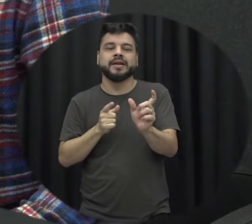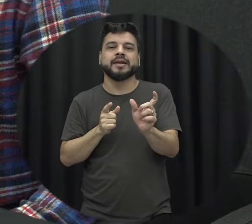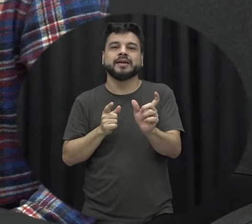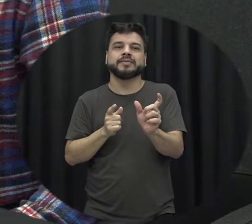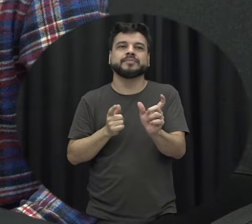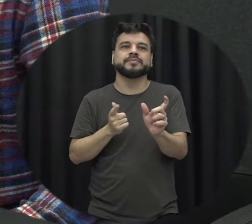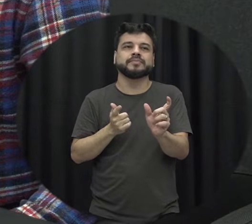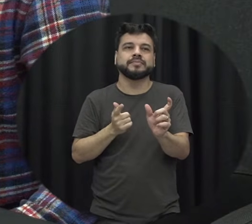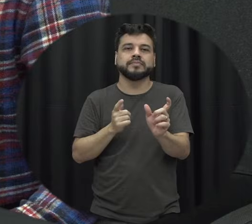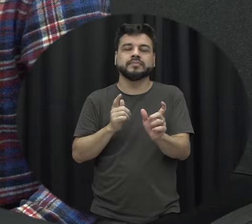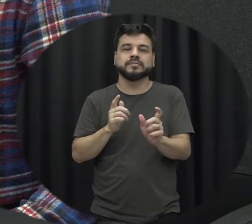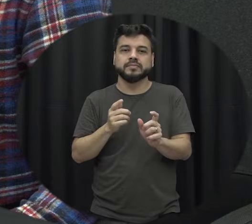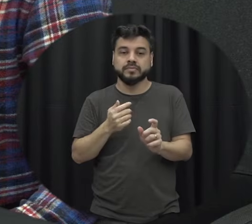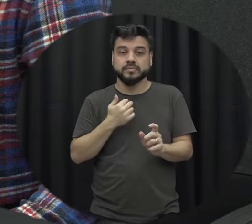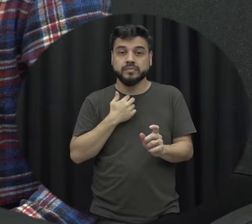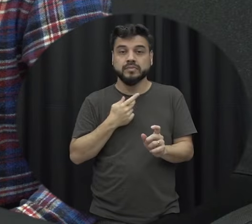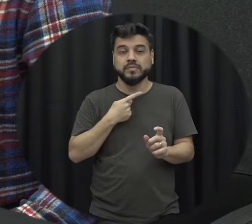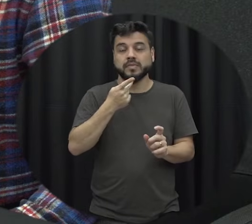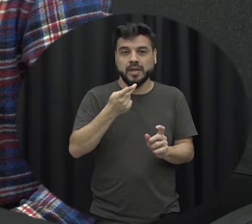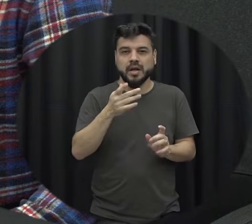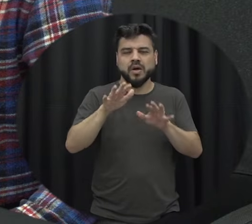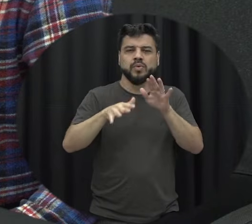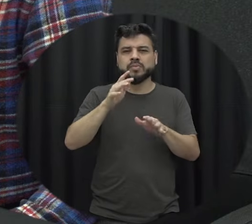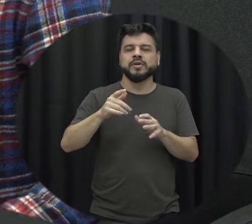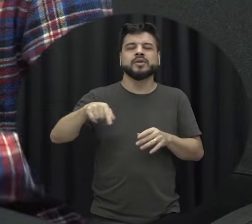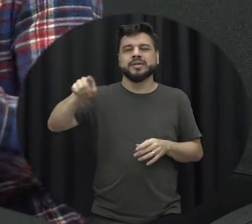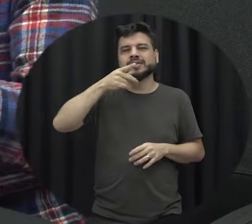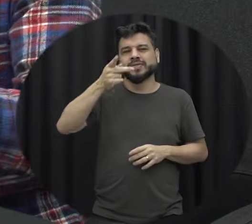isso, a gente transforma algumas